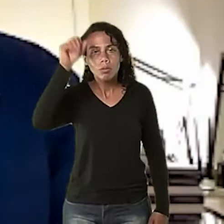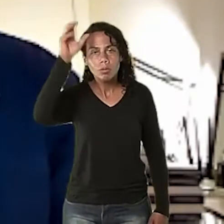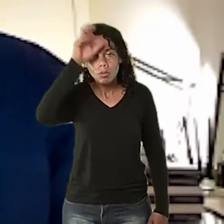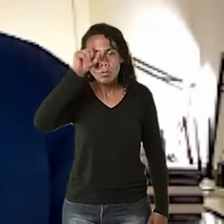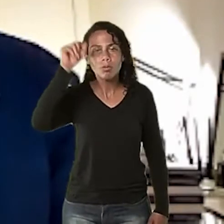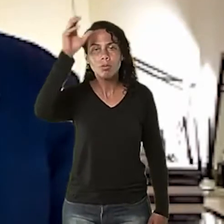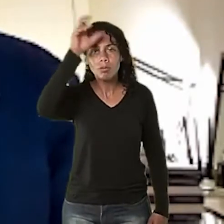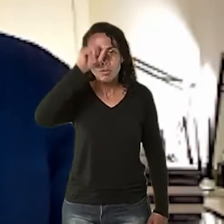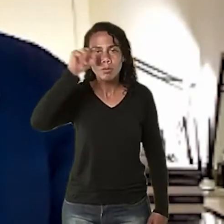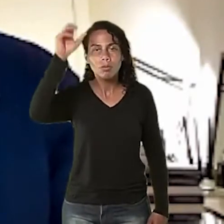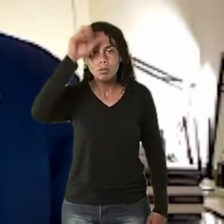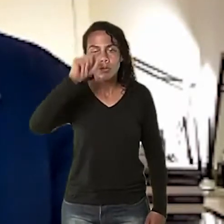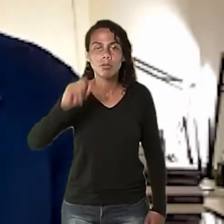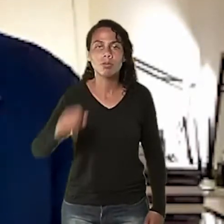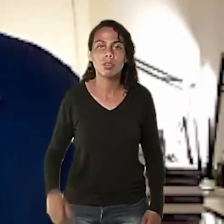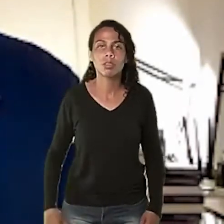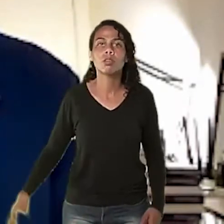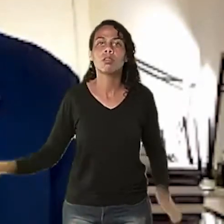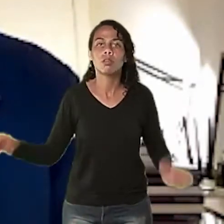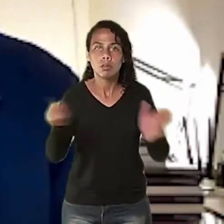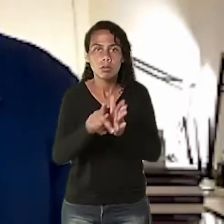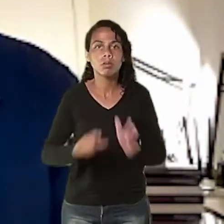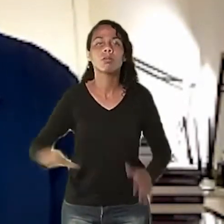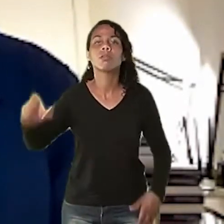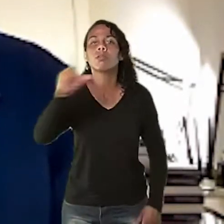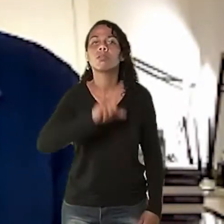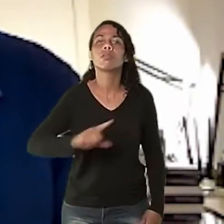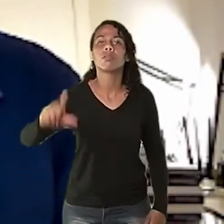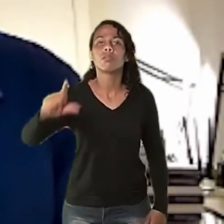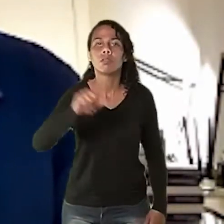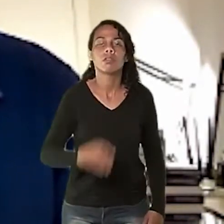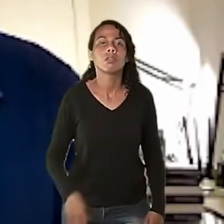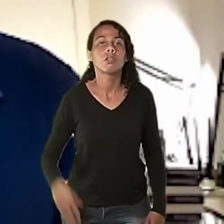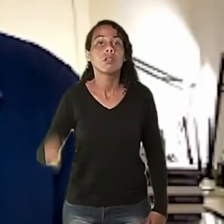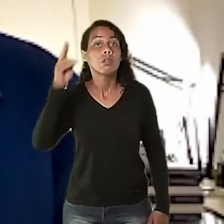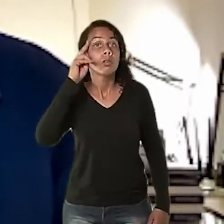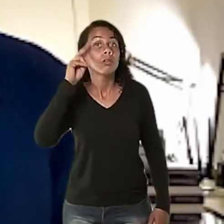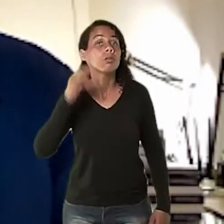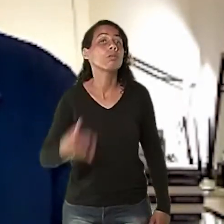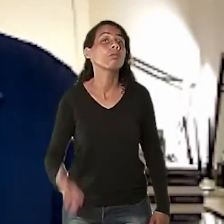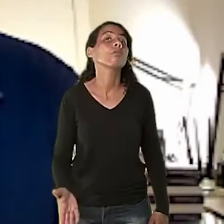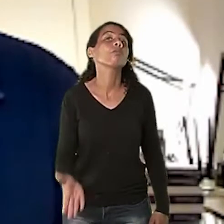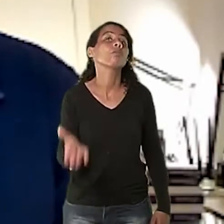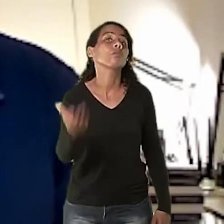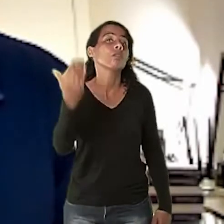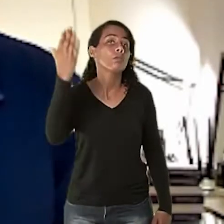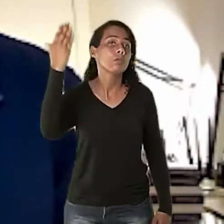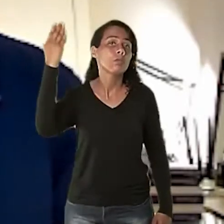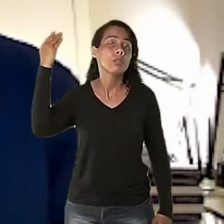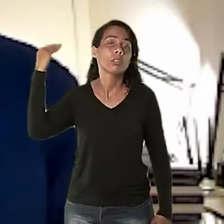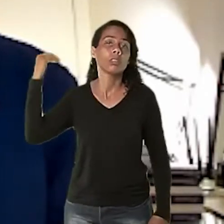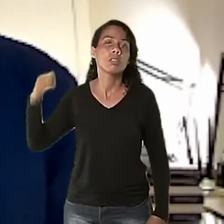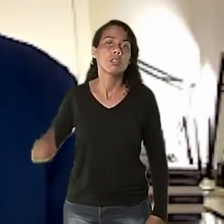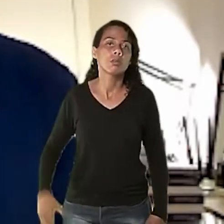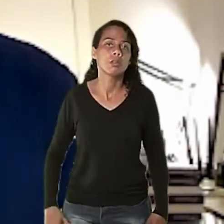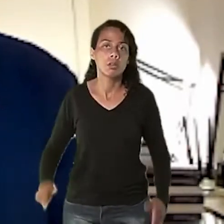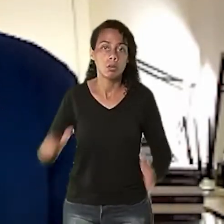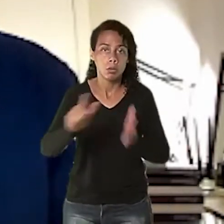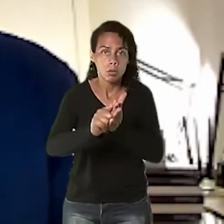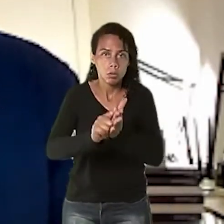já era uma briga que eu infelizmente às vezes tornei pública, sobre o espaço da crônica no jornal,